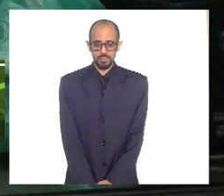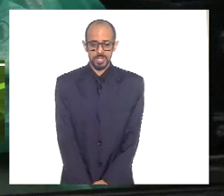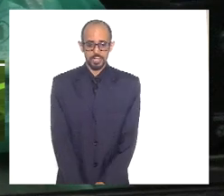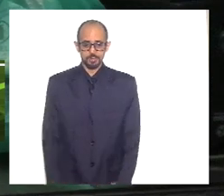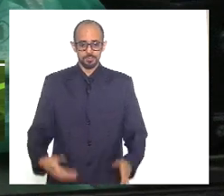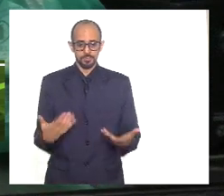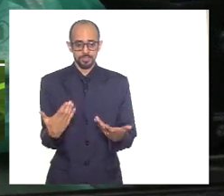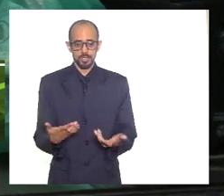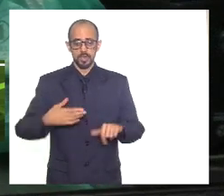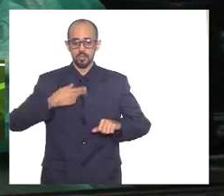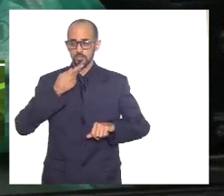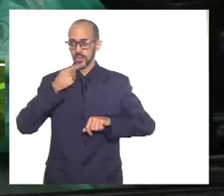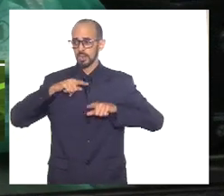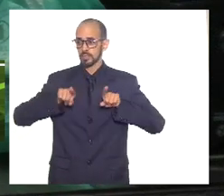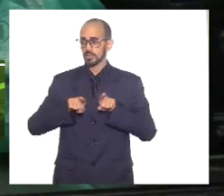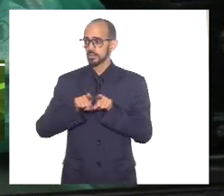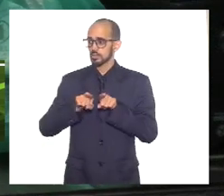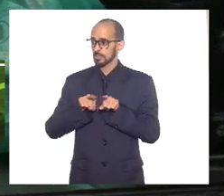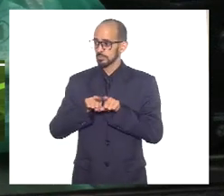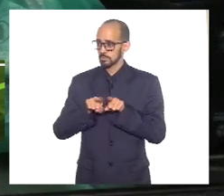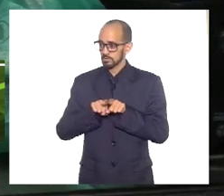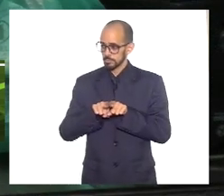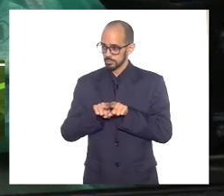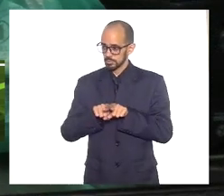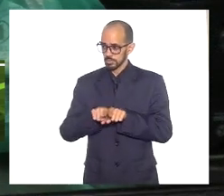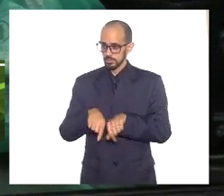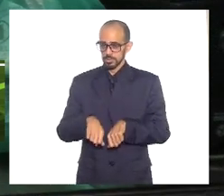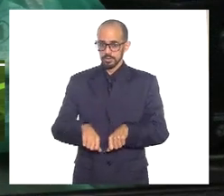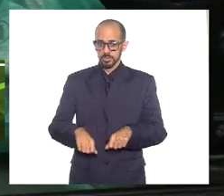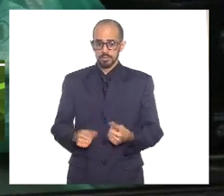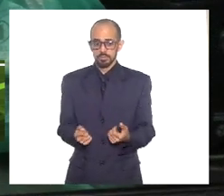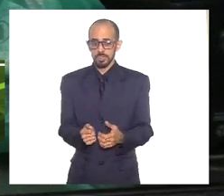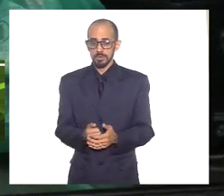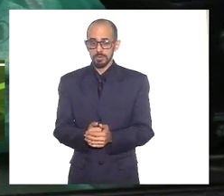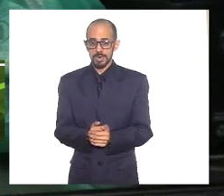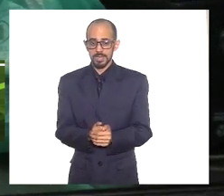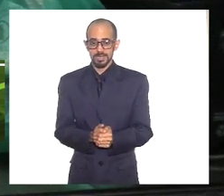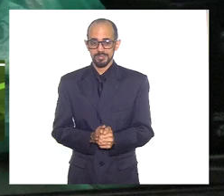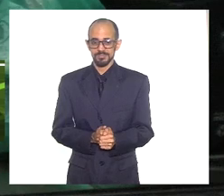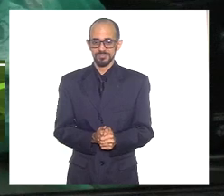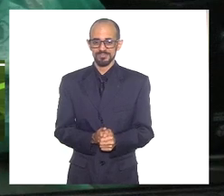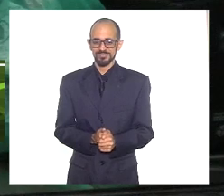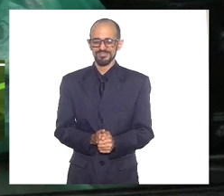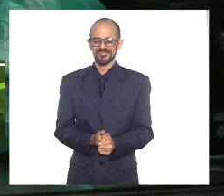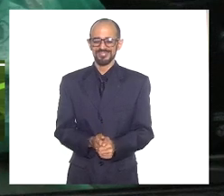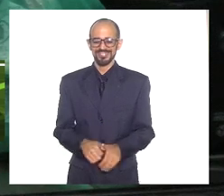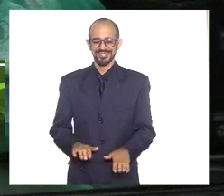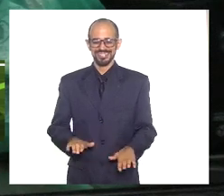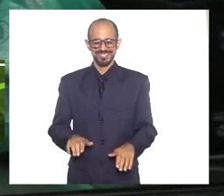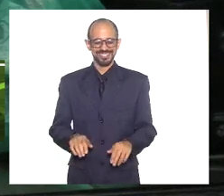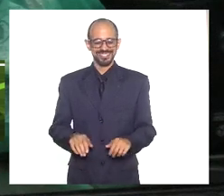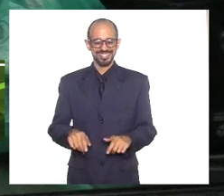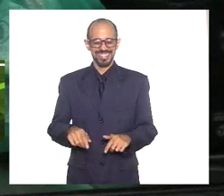também assinalar, secretário Nelson Rocha, que o plano financeiro,